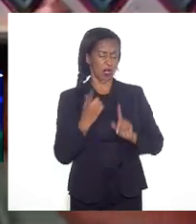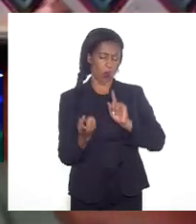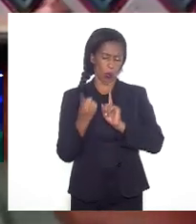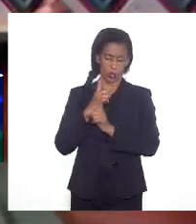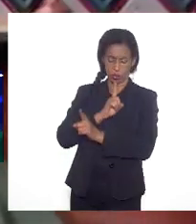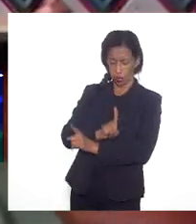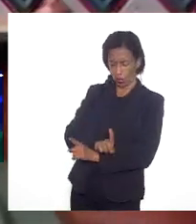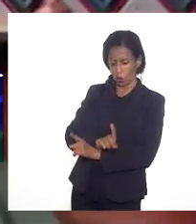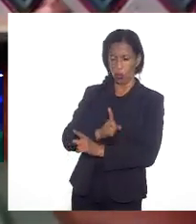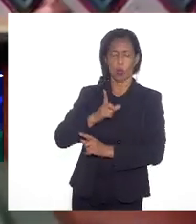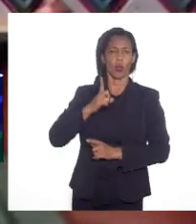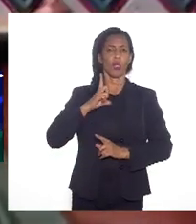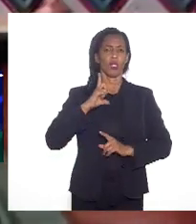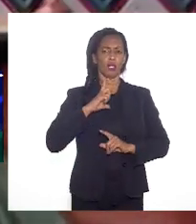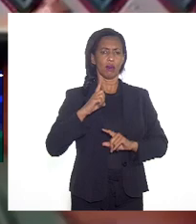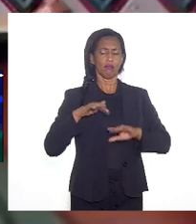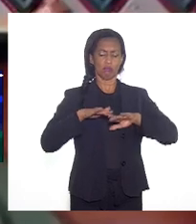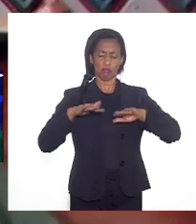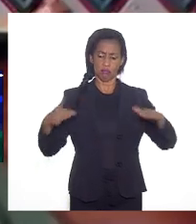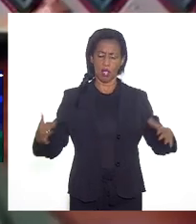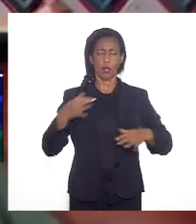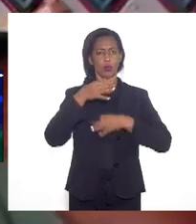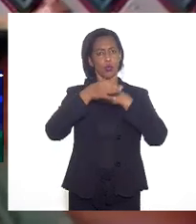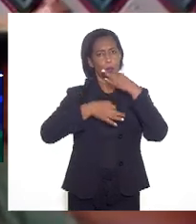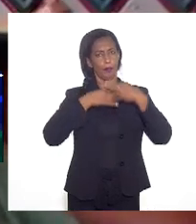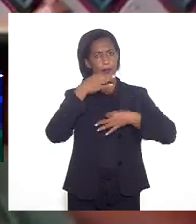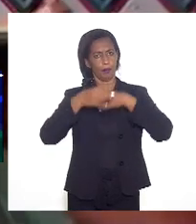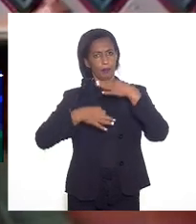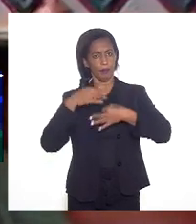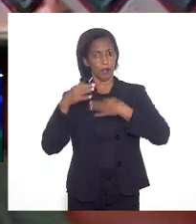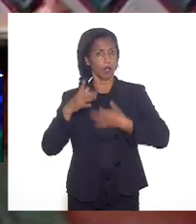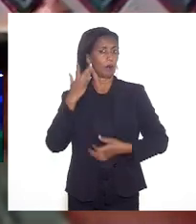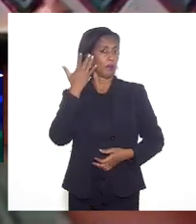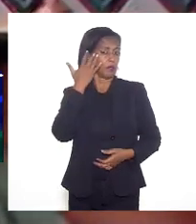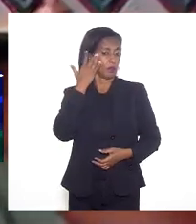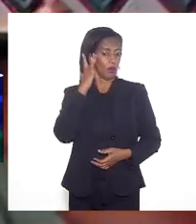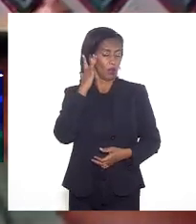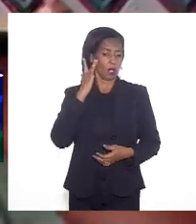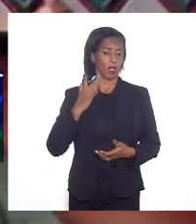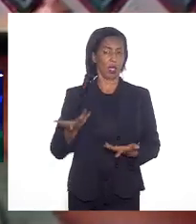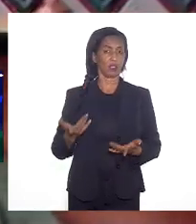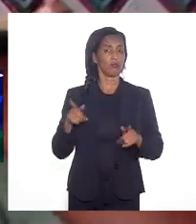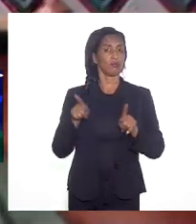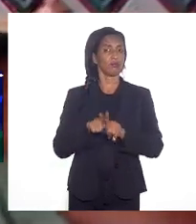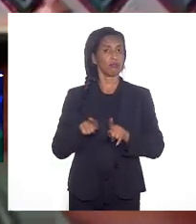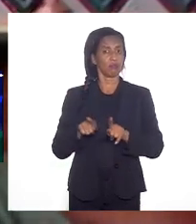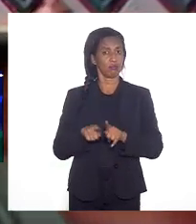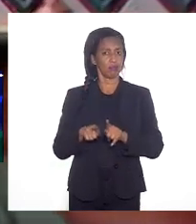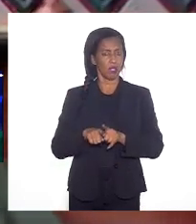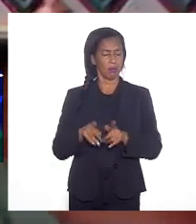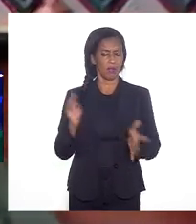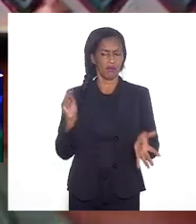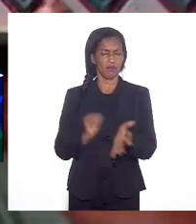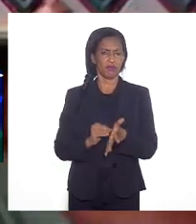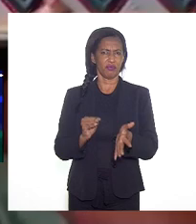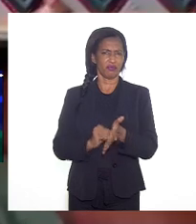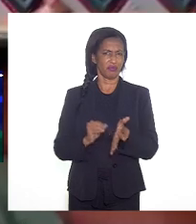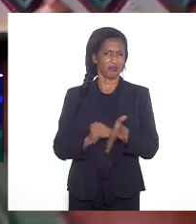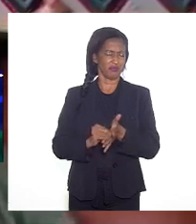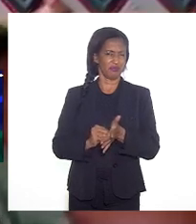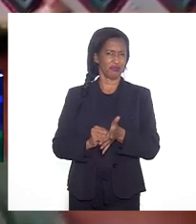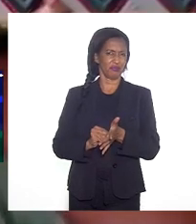importante que a gente coloque na mesa as nossas questões, mas acho, né, extremamente deselegante,